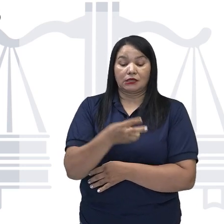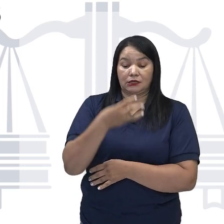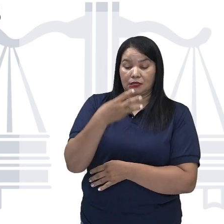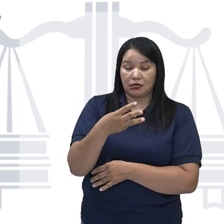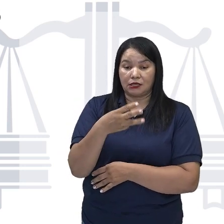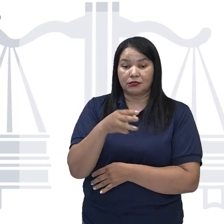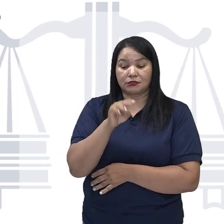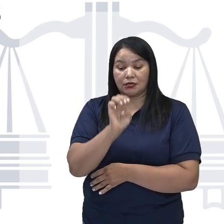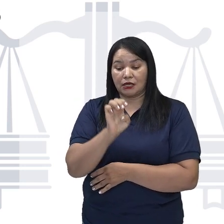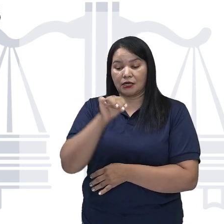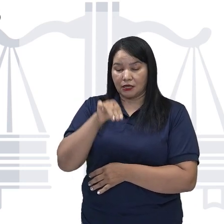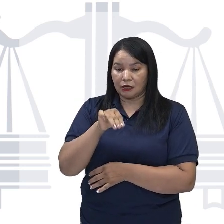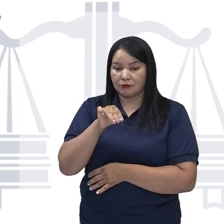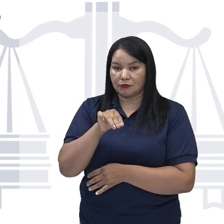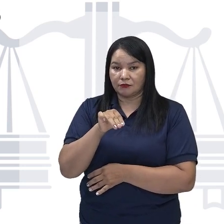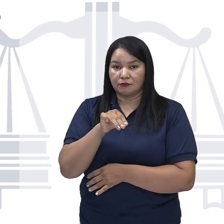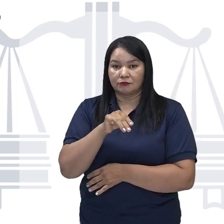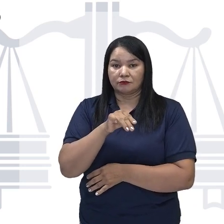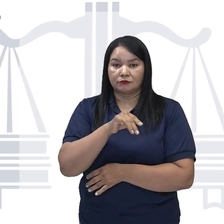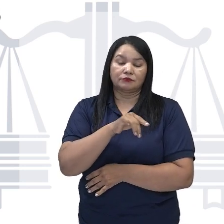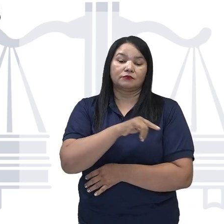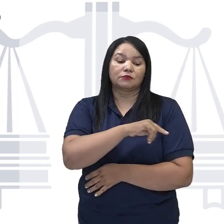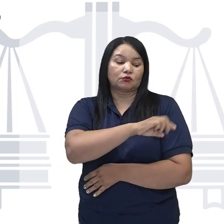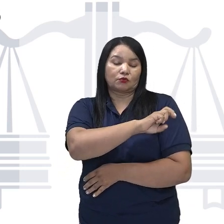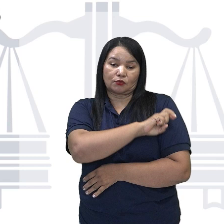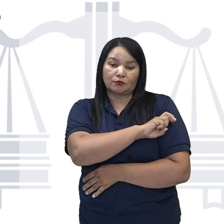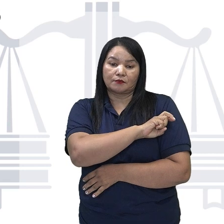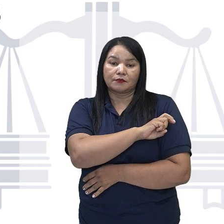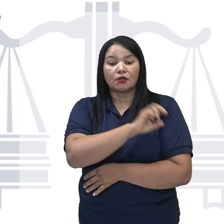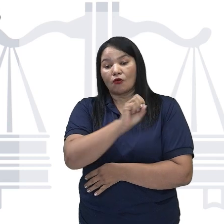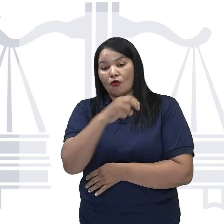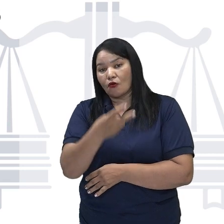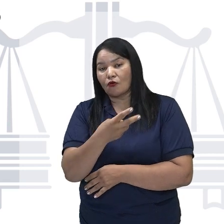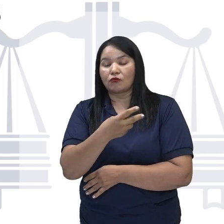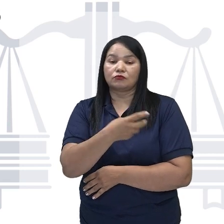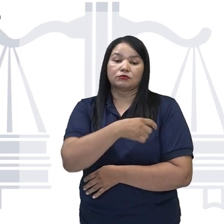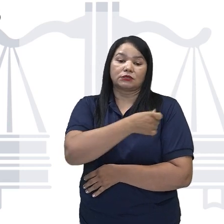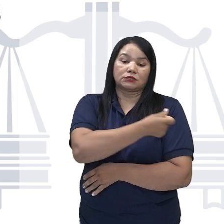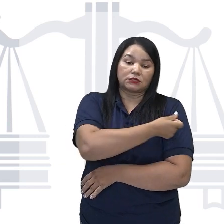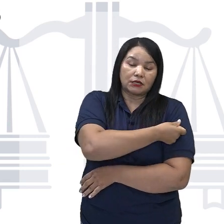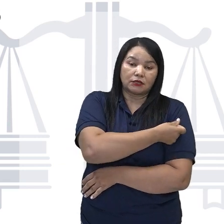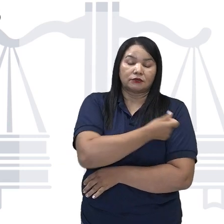3EM. E se fosse um sexto ano do ensino fundamental, seria o